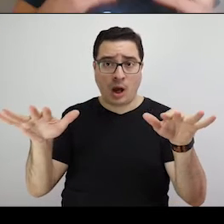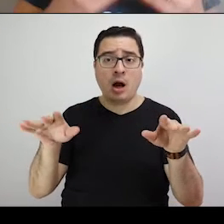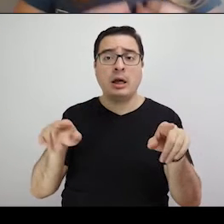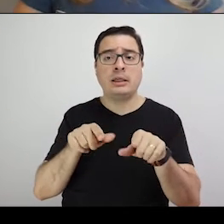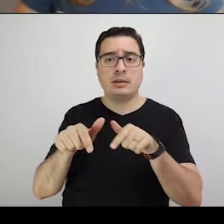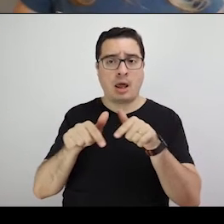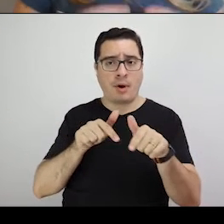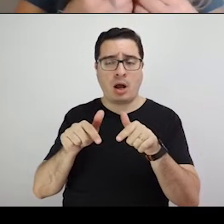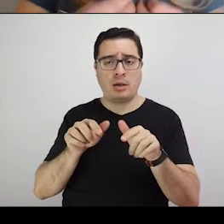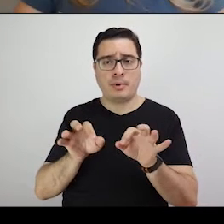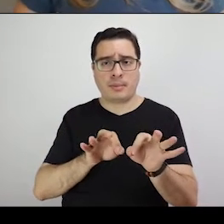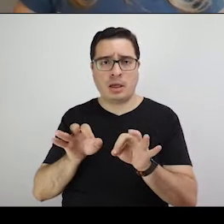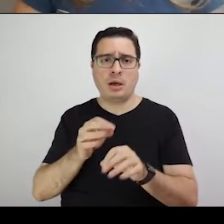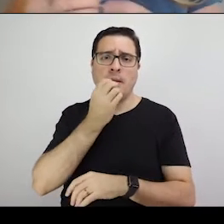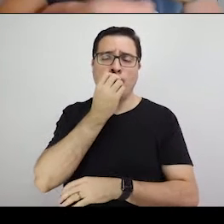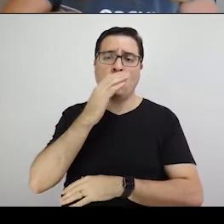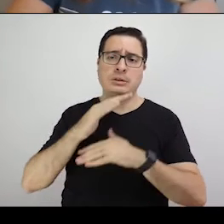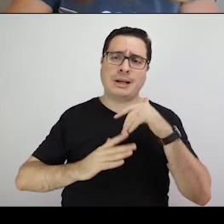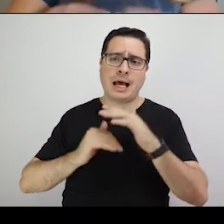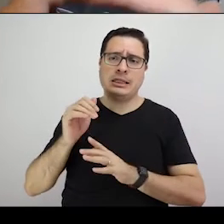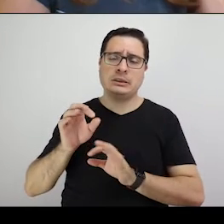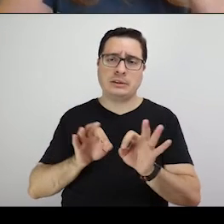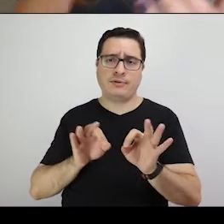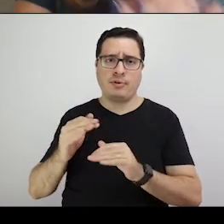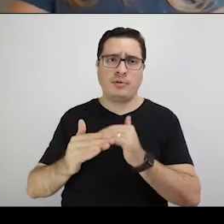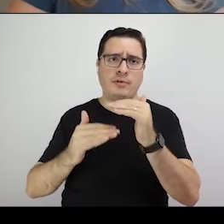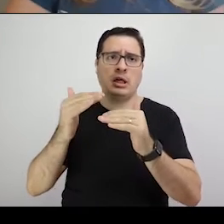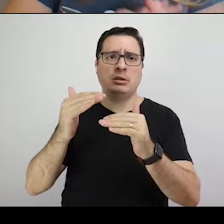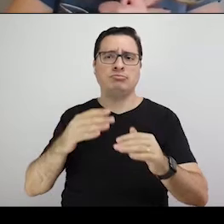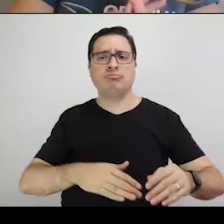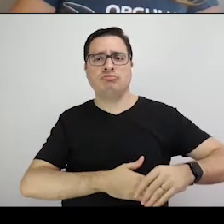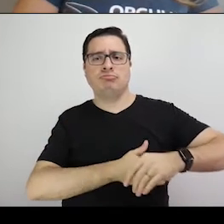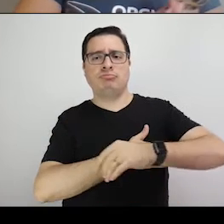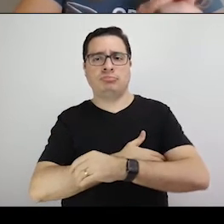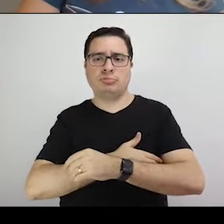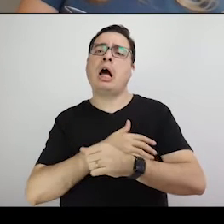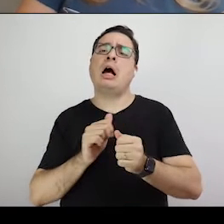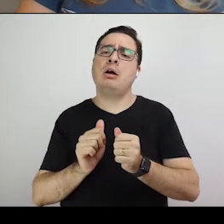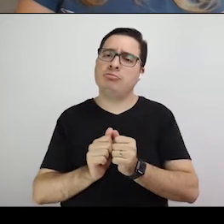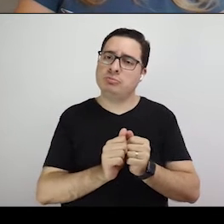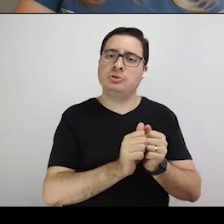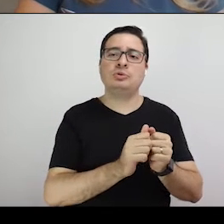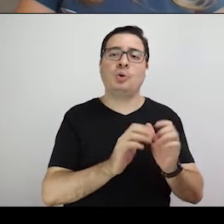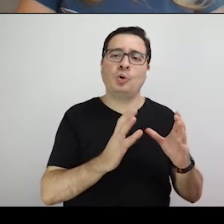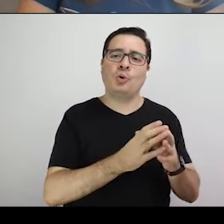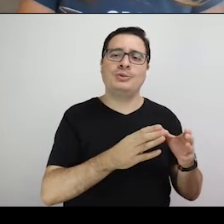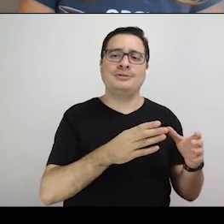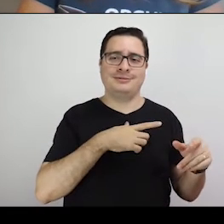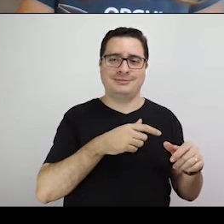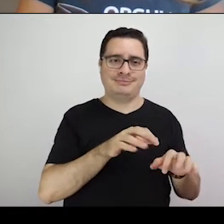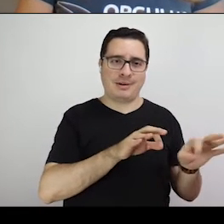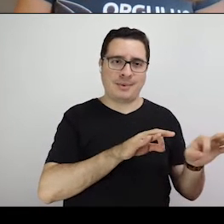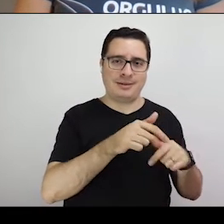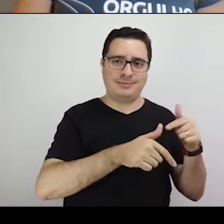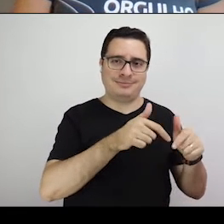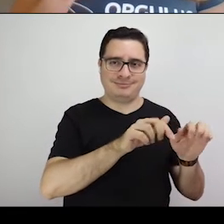tá? Boas práticas em desenvolvimento, bota debaixo do braço, leva isso para o time de desenvolvimento.